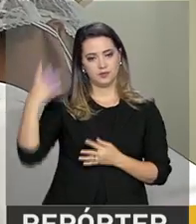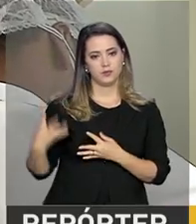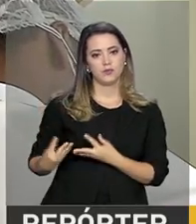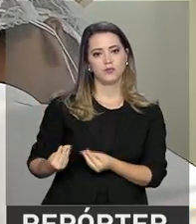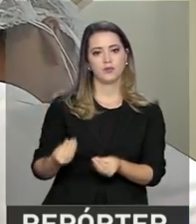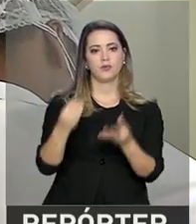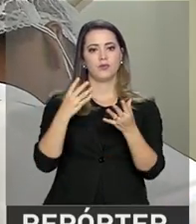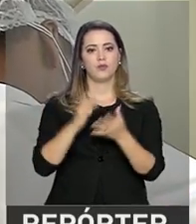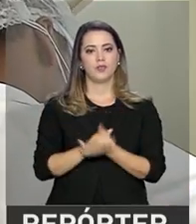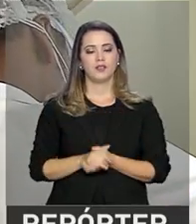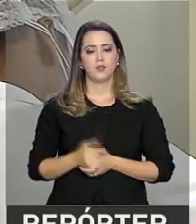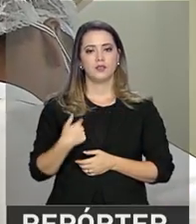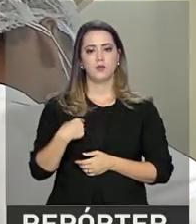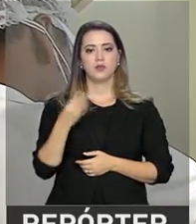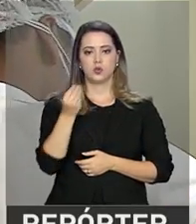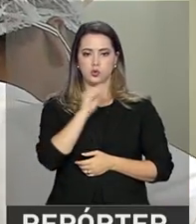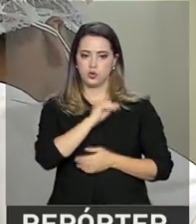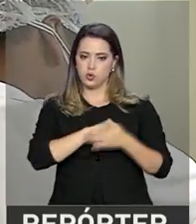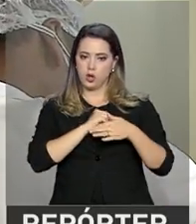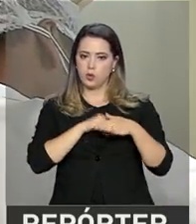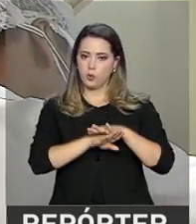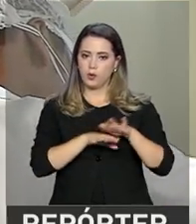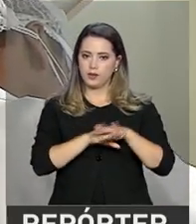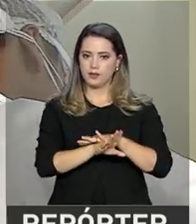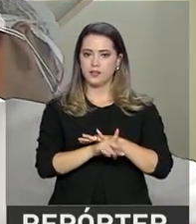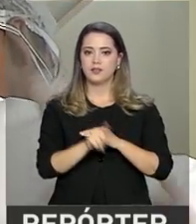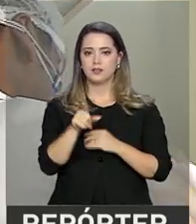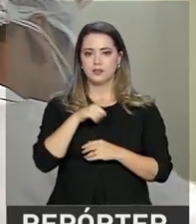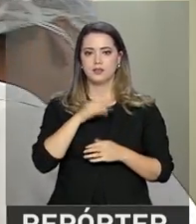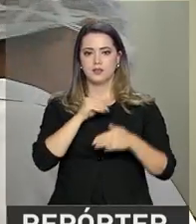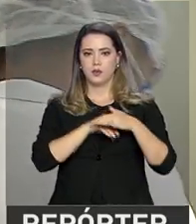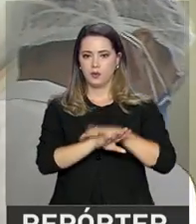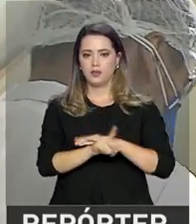viajar muito. Está guardando dinheiro para isso? Estou guardando a minha poupança.